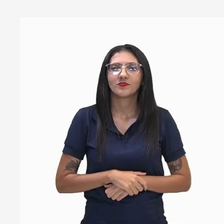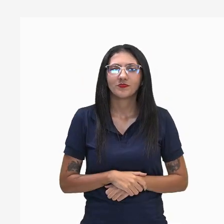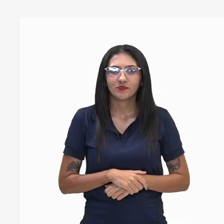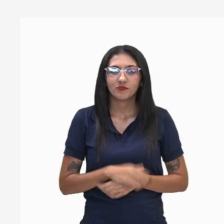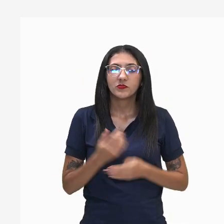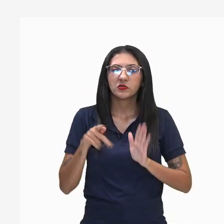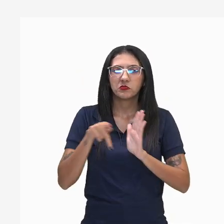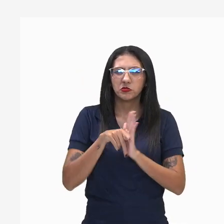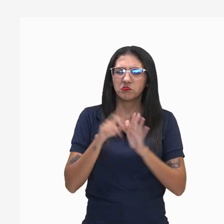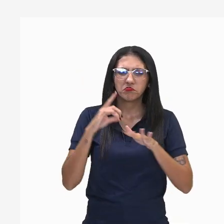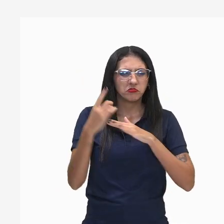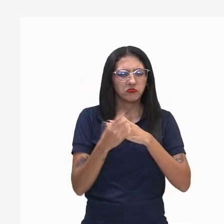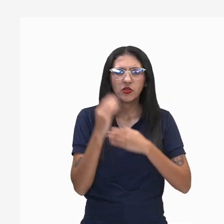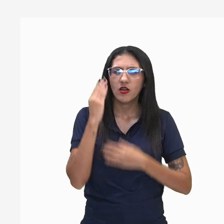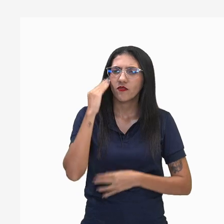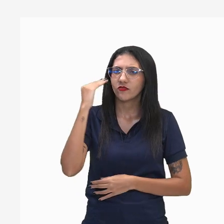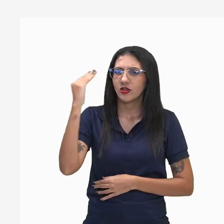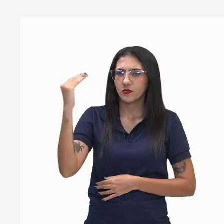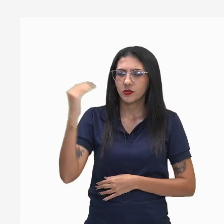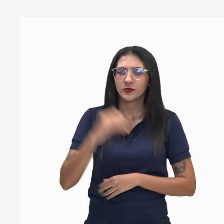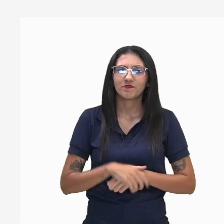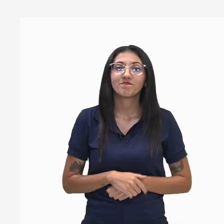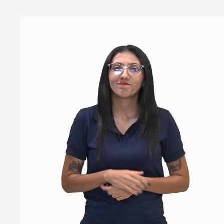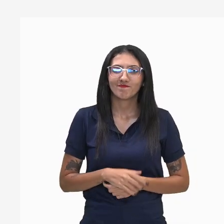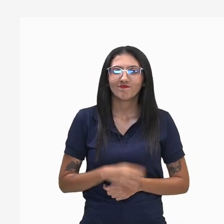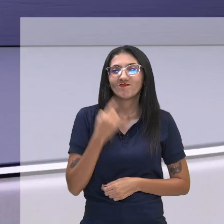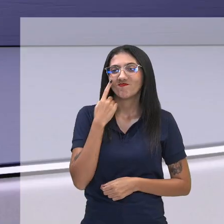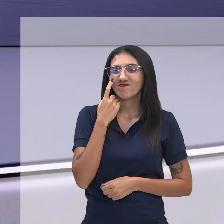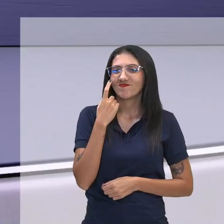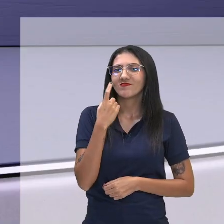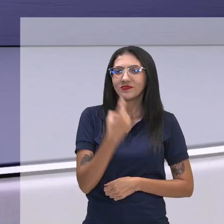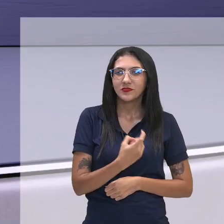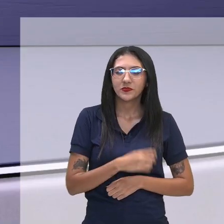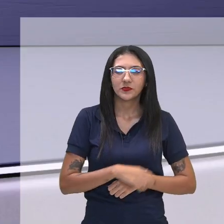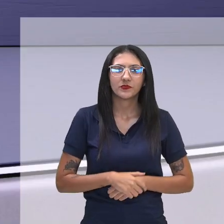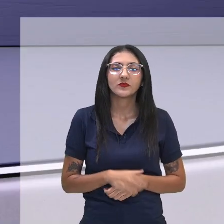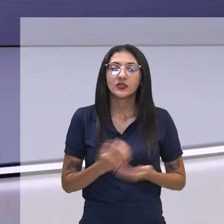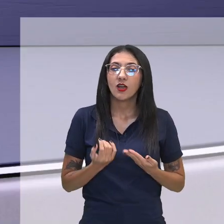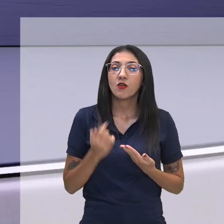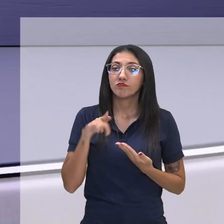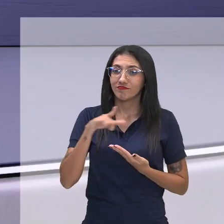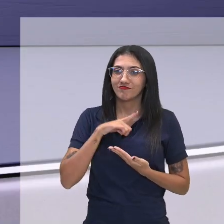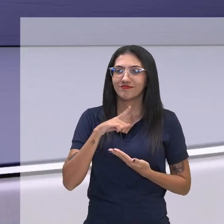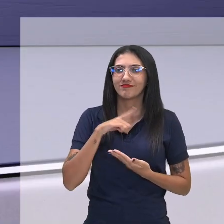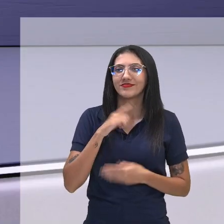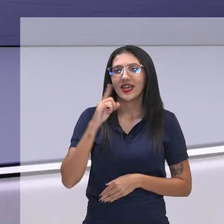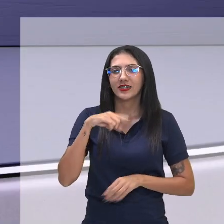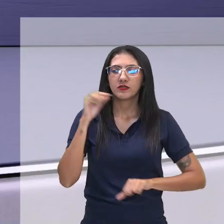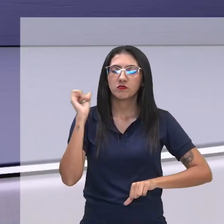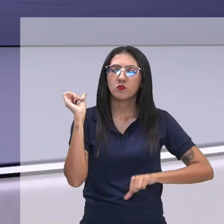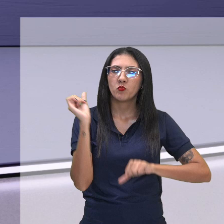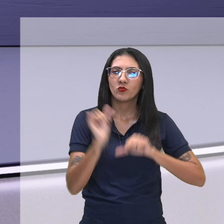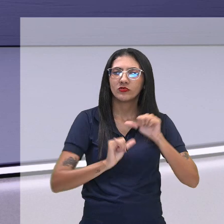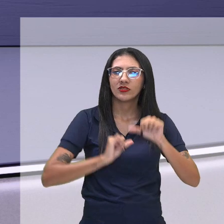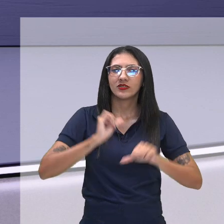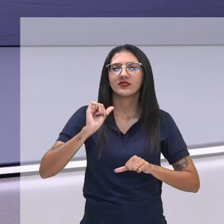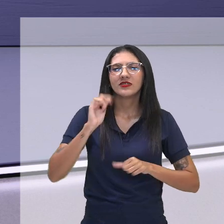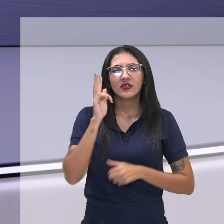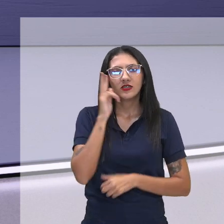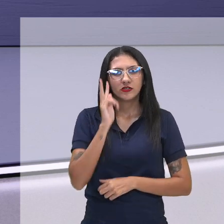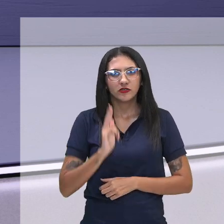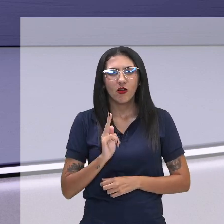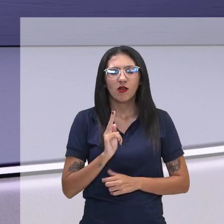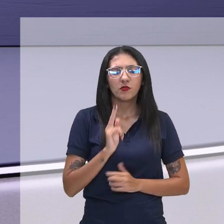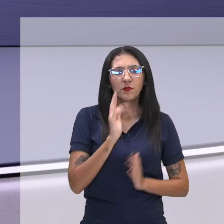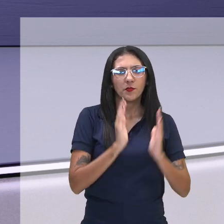Dos deuses olímpicos. Olha que interessante, né? Há essa transição,